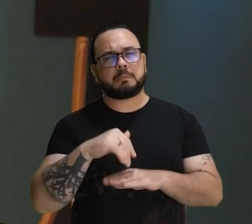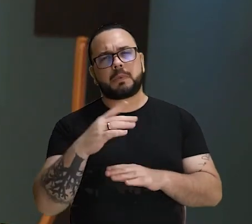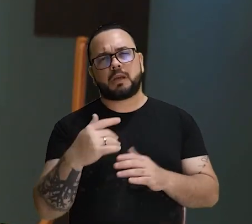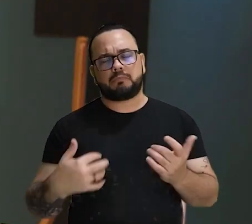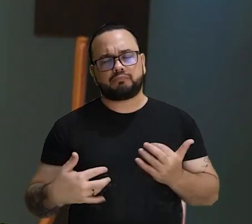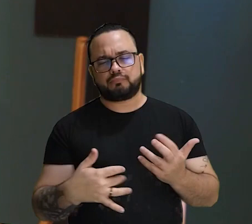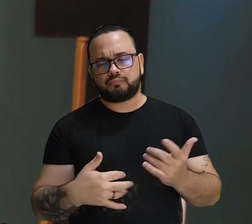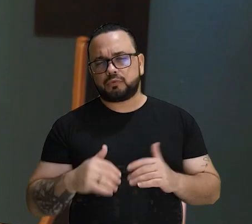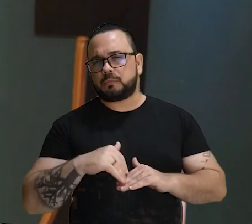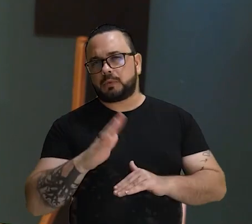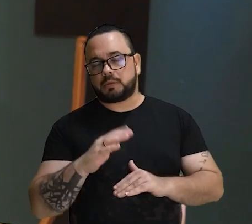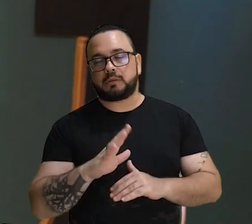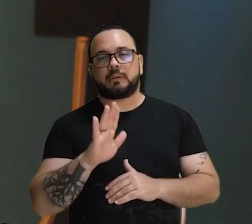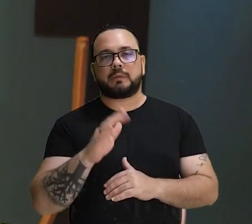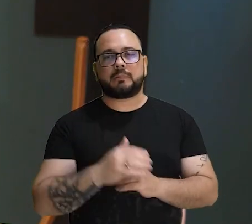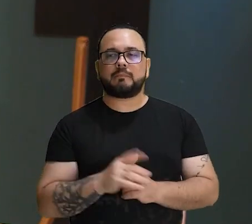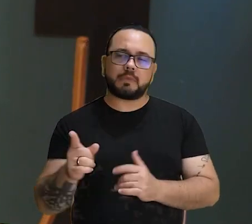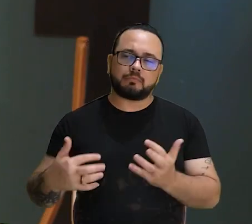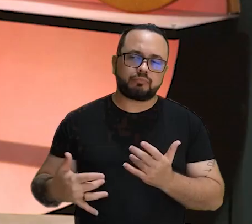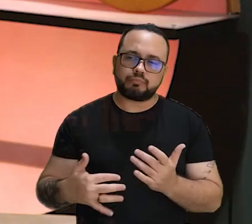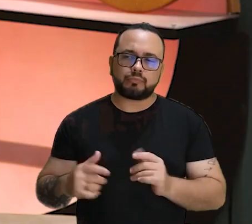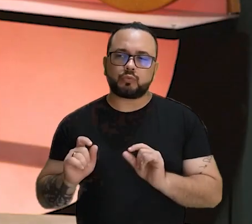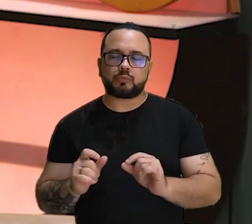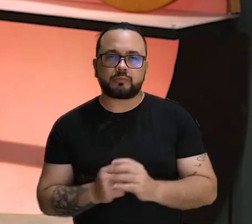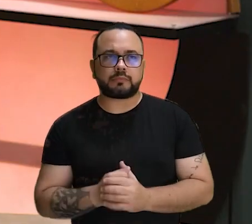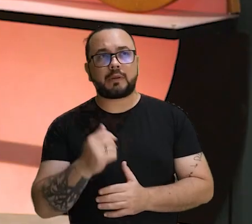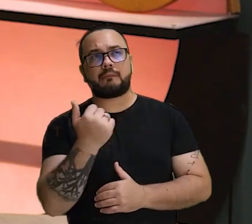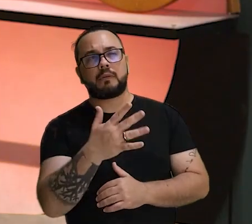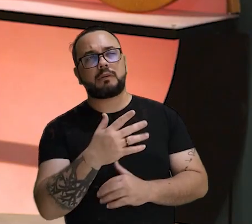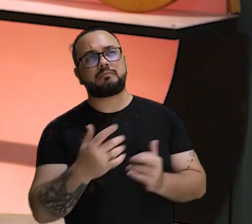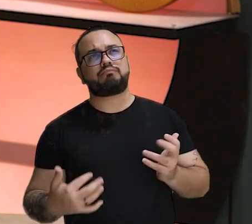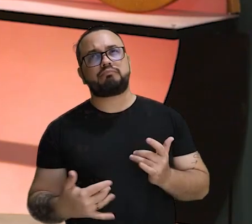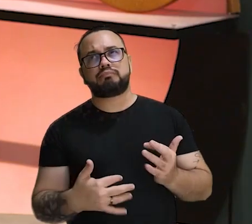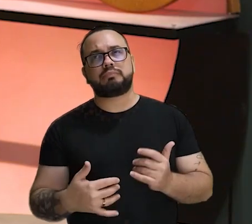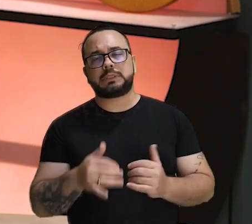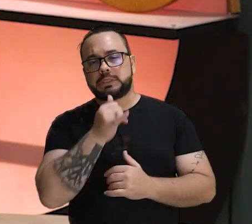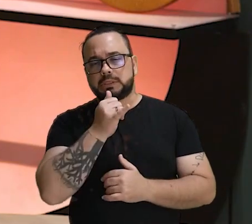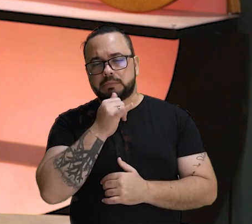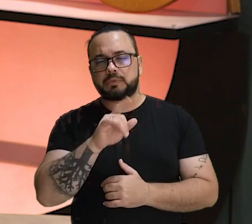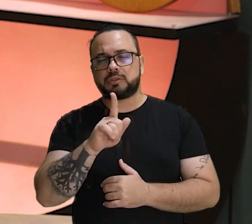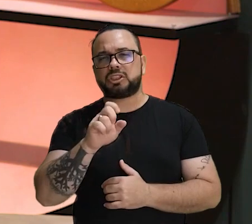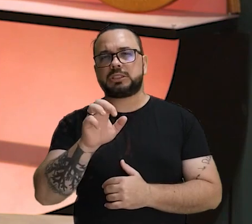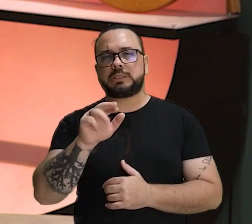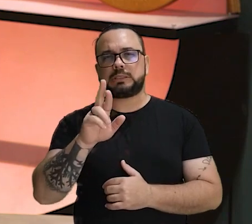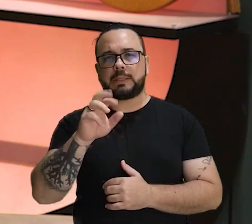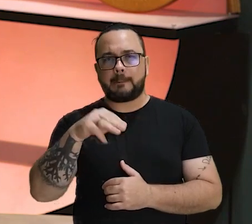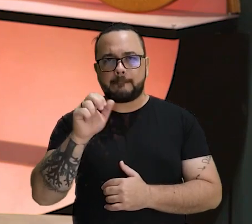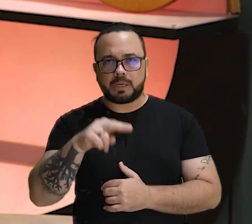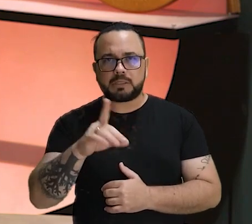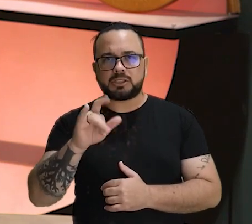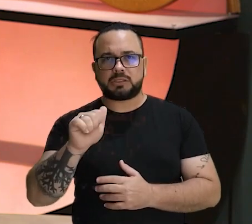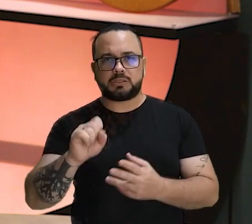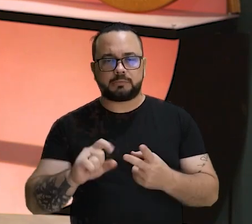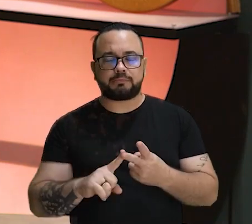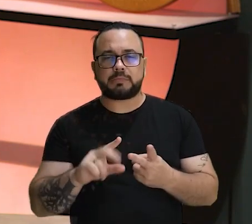mais instrumental, né? Mas assim, instrumental mais... instrumental é o quê? De fora instrumental? Tipo o German Dias, que eu falei, né? Ah, sim. O